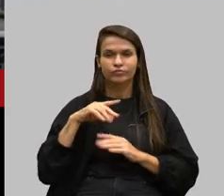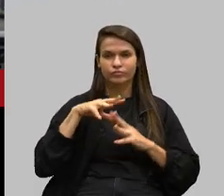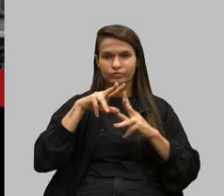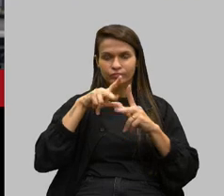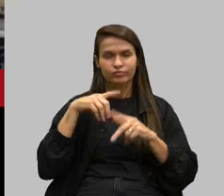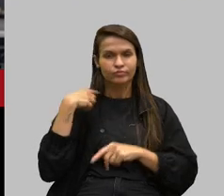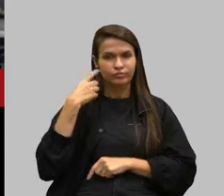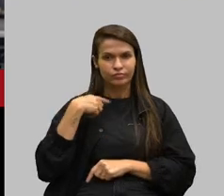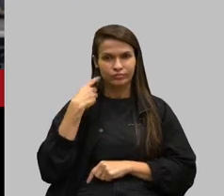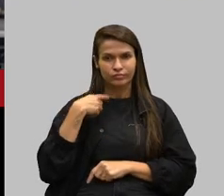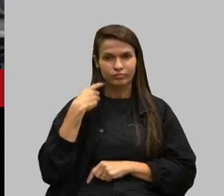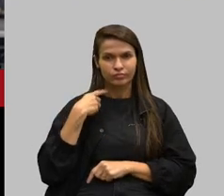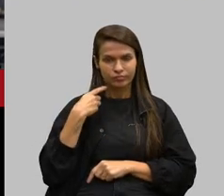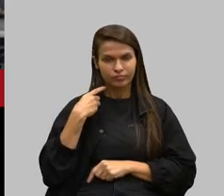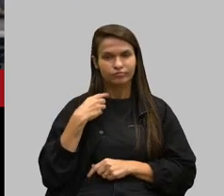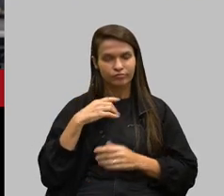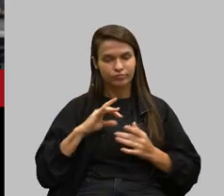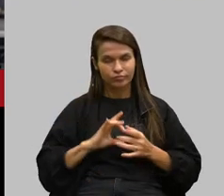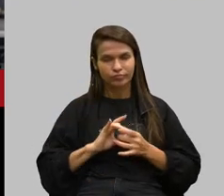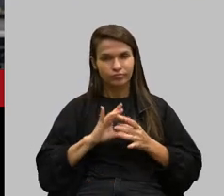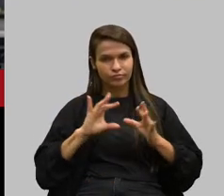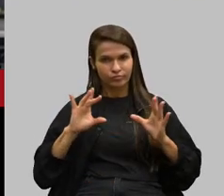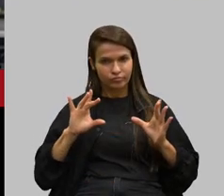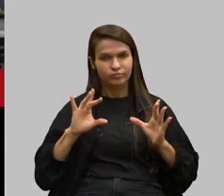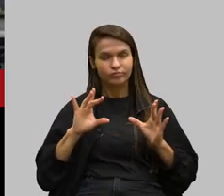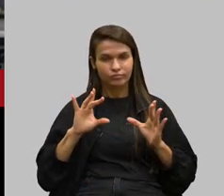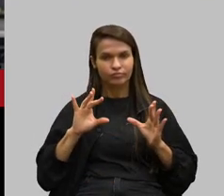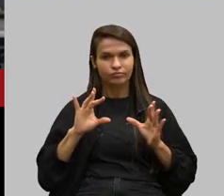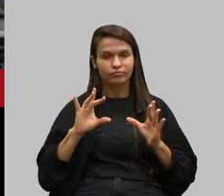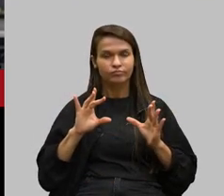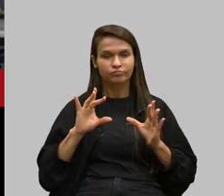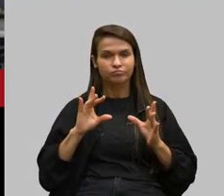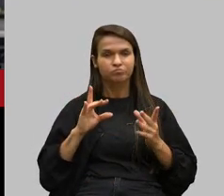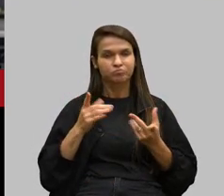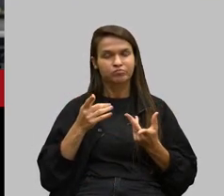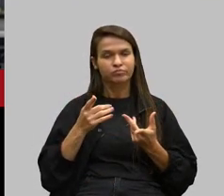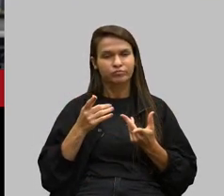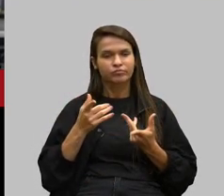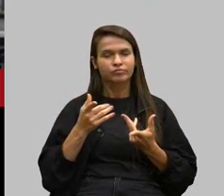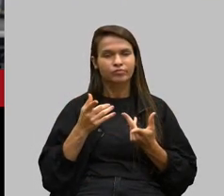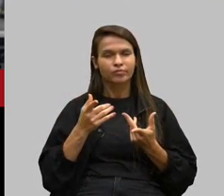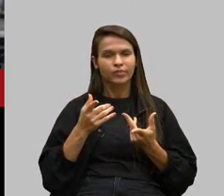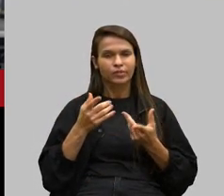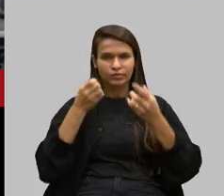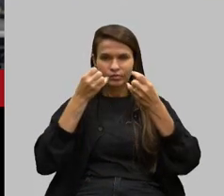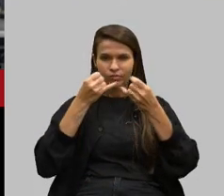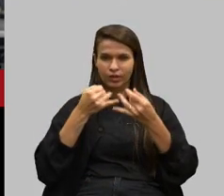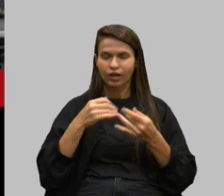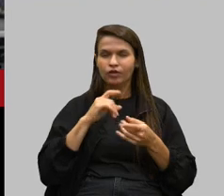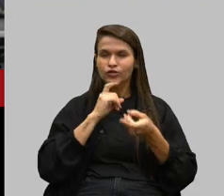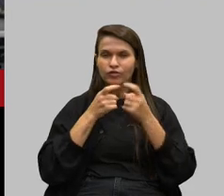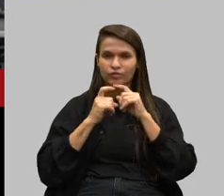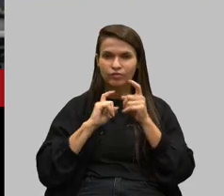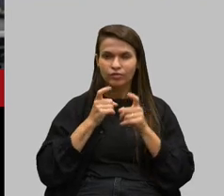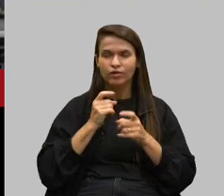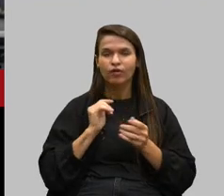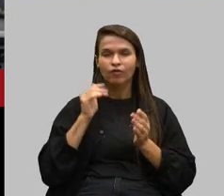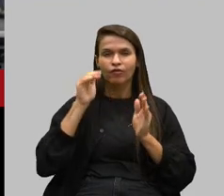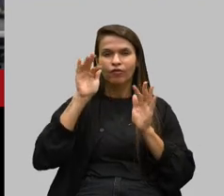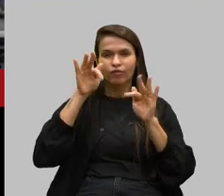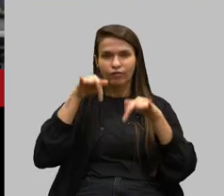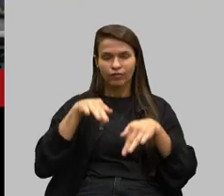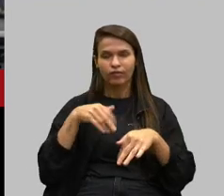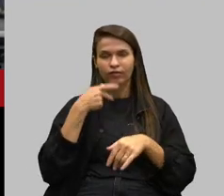deputados inteiramente à disposição para dirimir qualquer dúvidas e termino dizendo que para mim vir